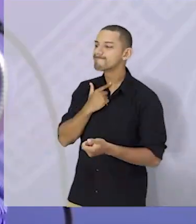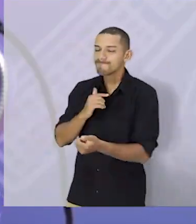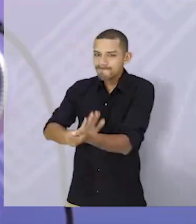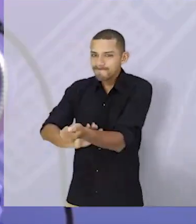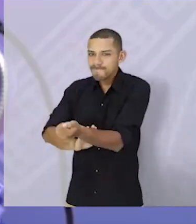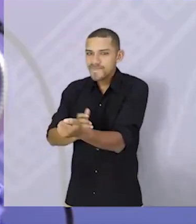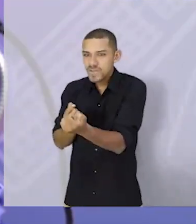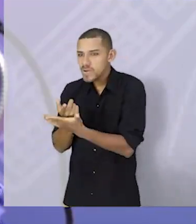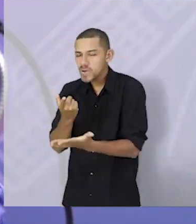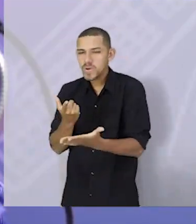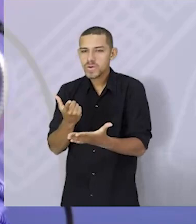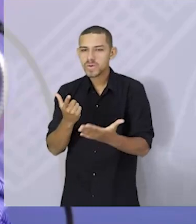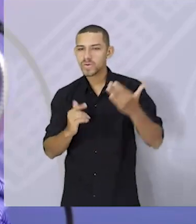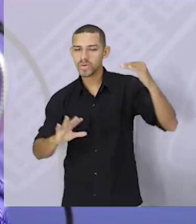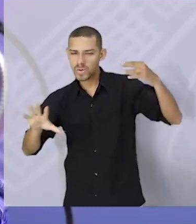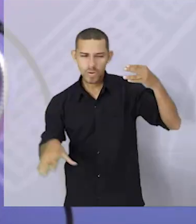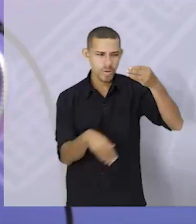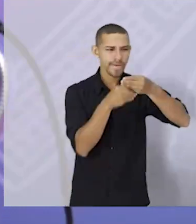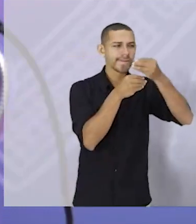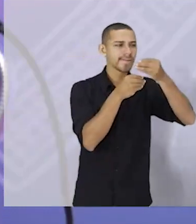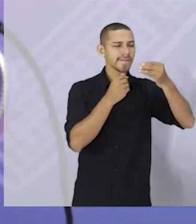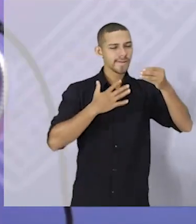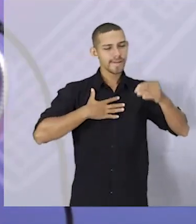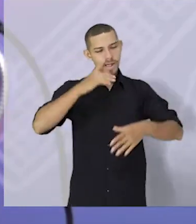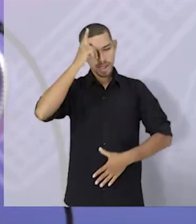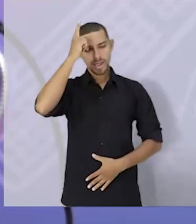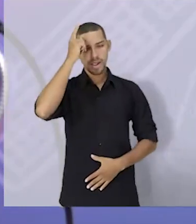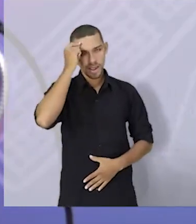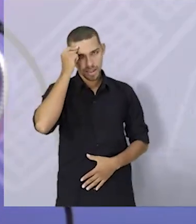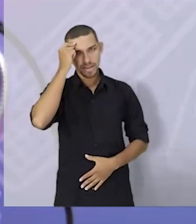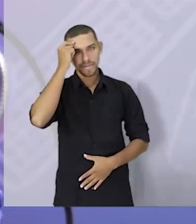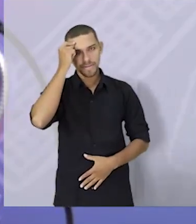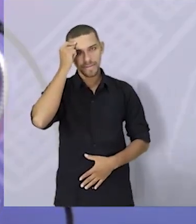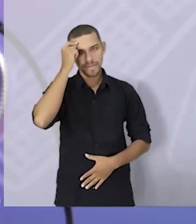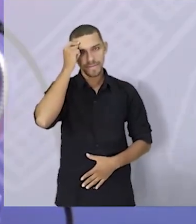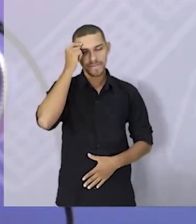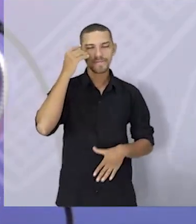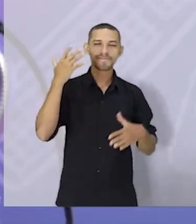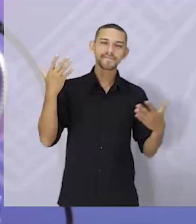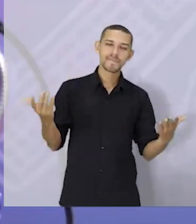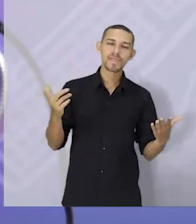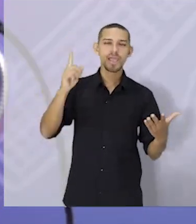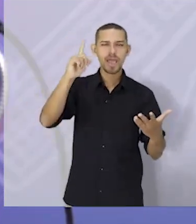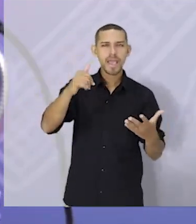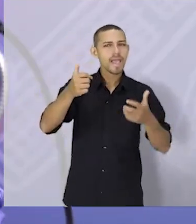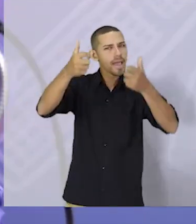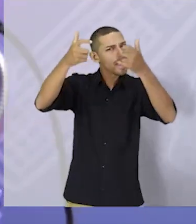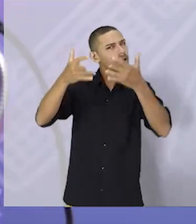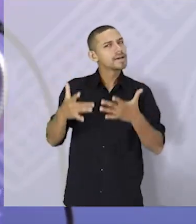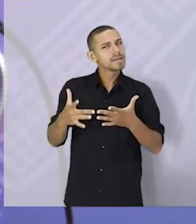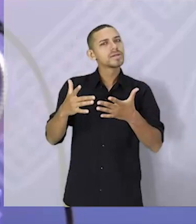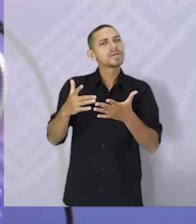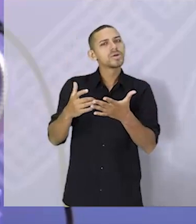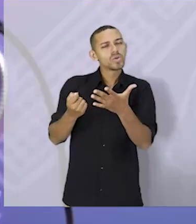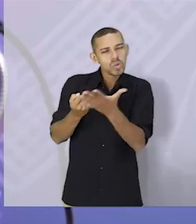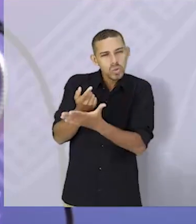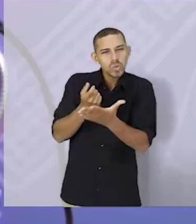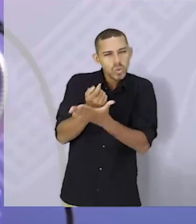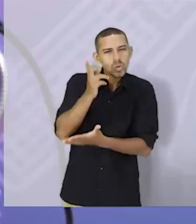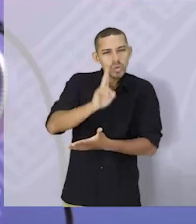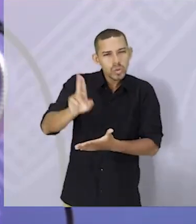de compensar que eu falei anteriormente? Então, é isso que o consumismo faz. Ele